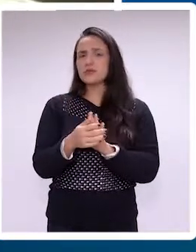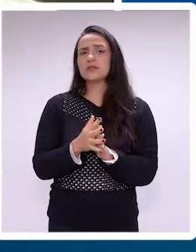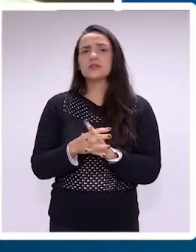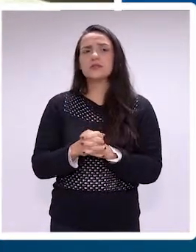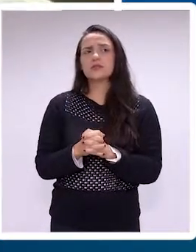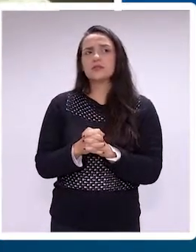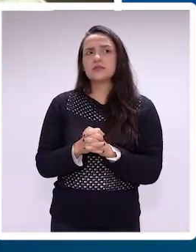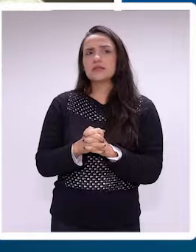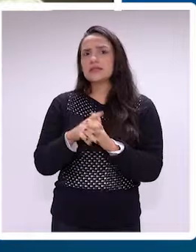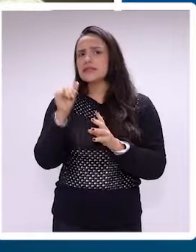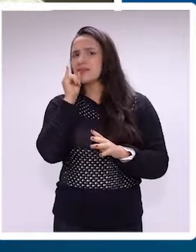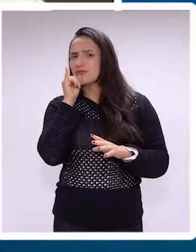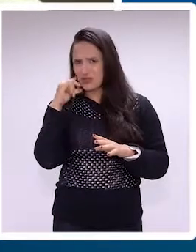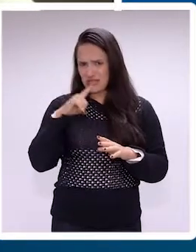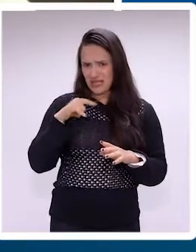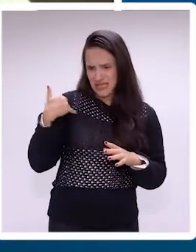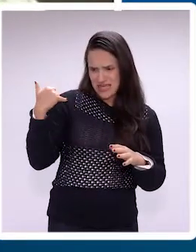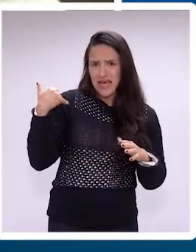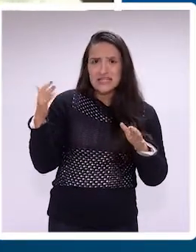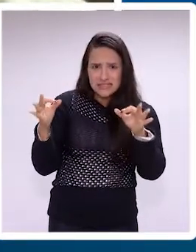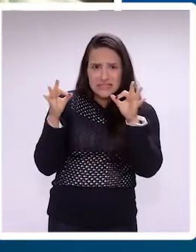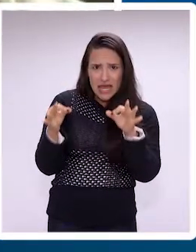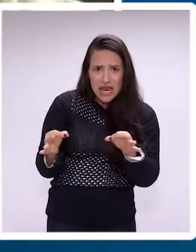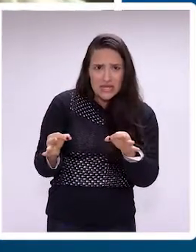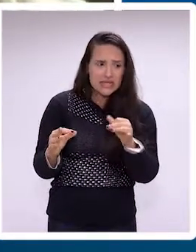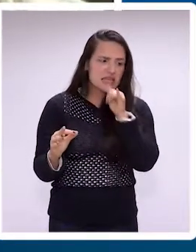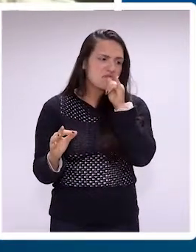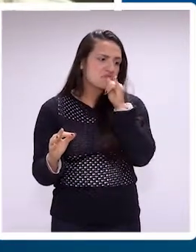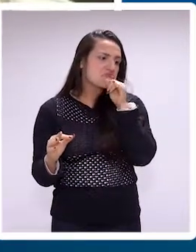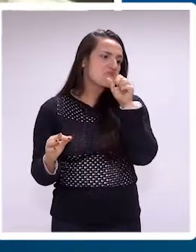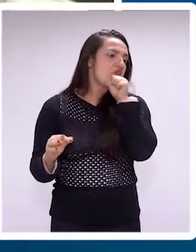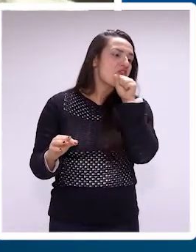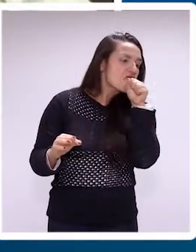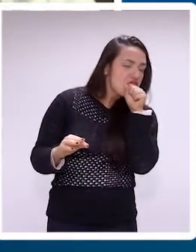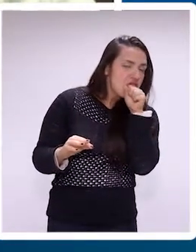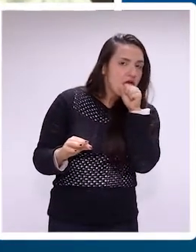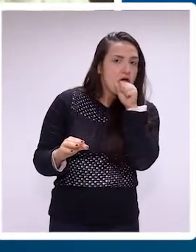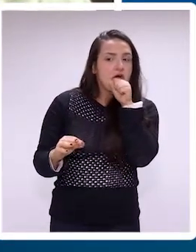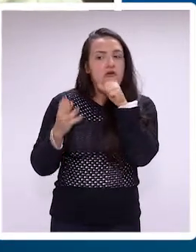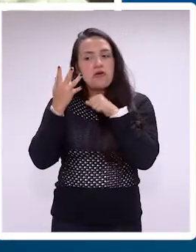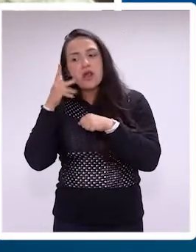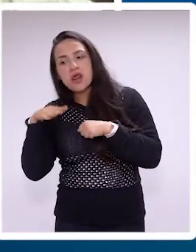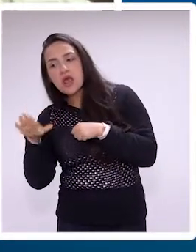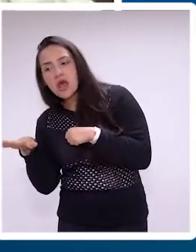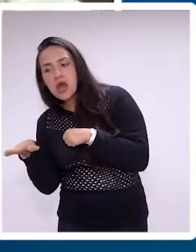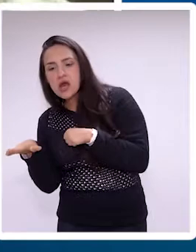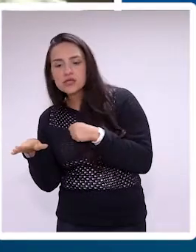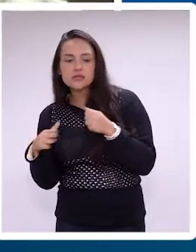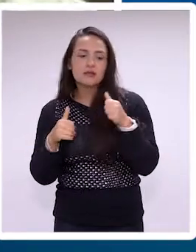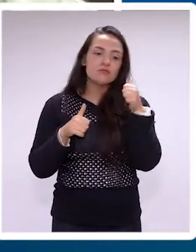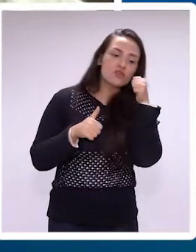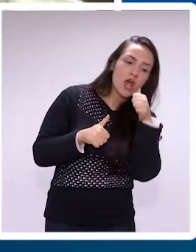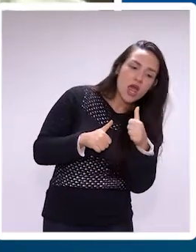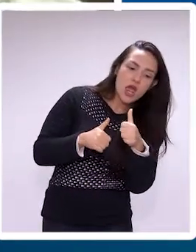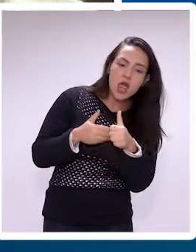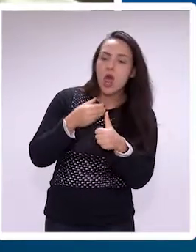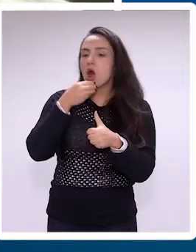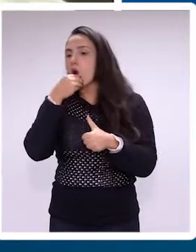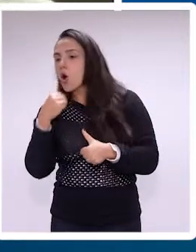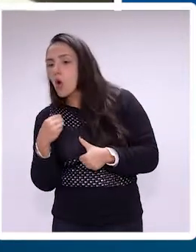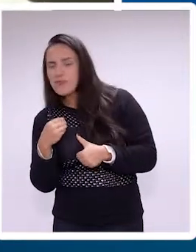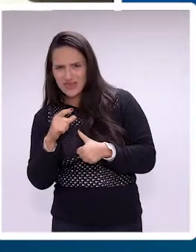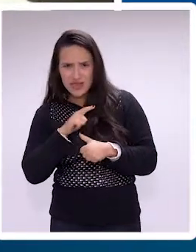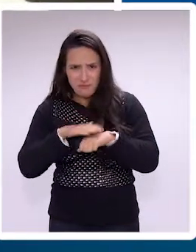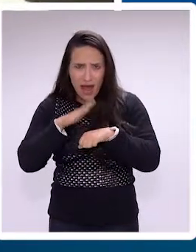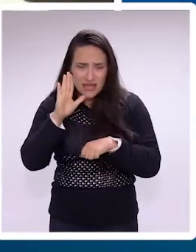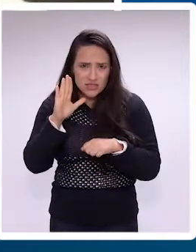tem uma idoso, criança, mulher, homem, quem que é mais atingido com esse transtorno